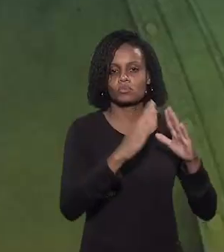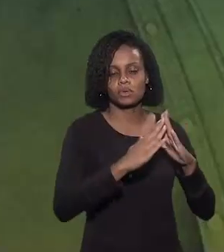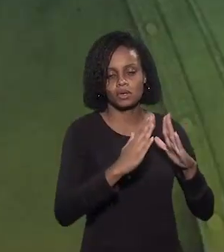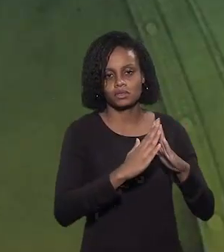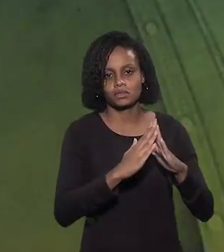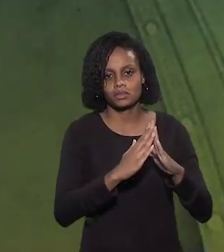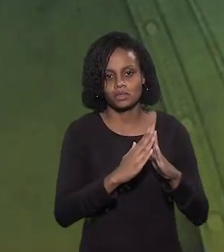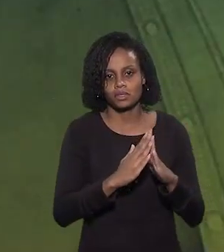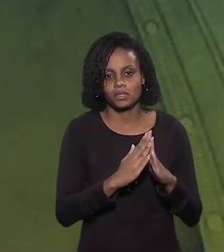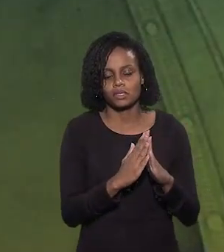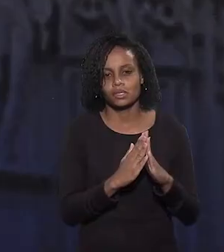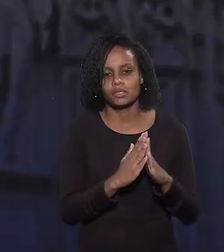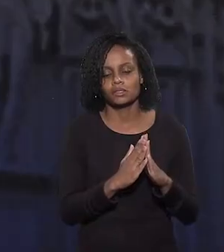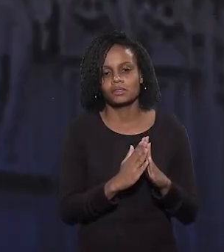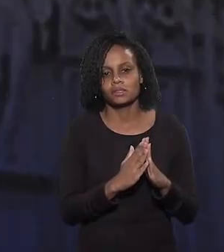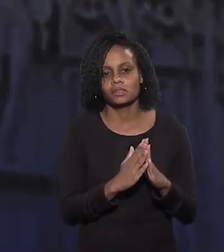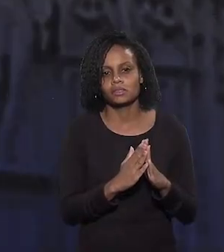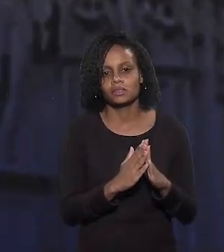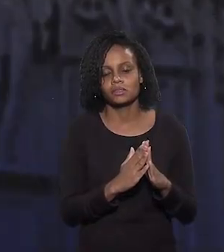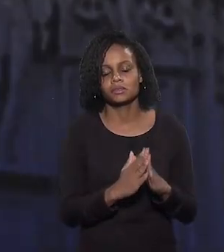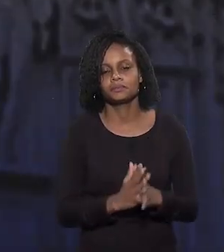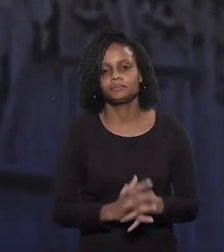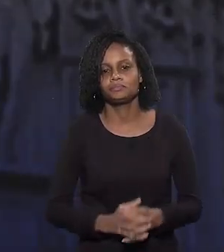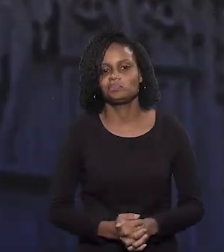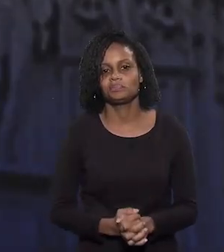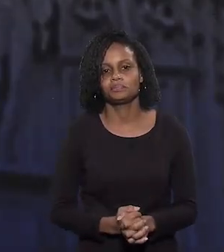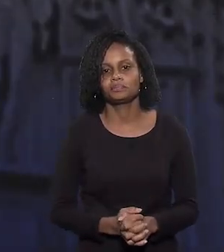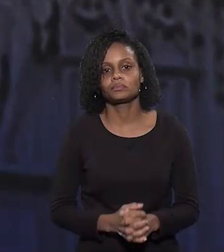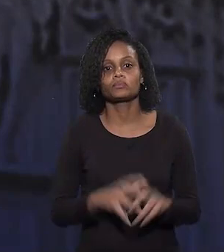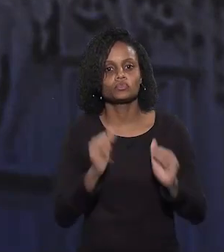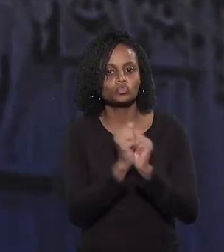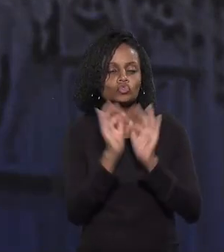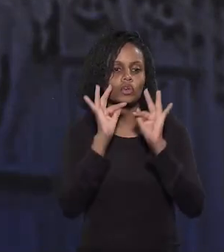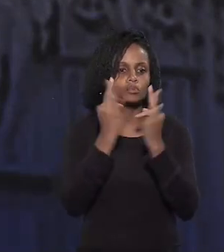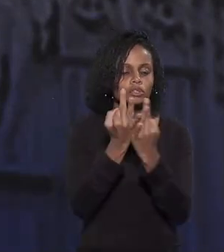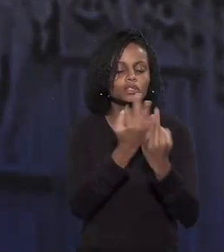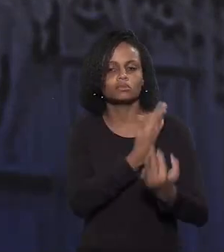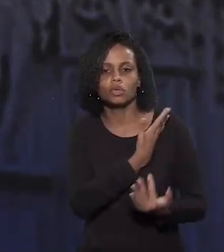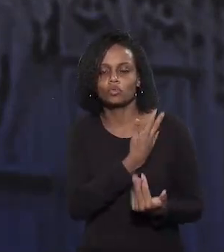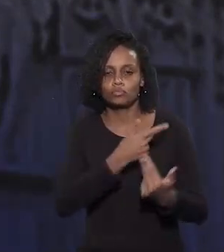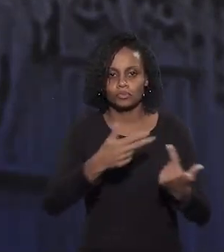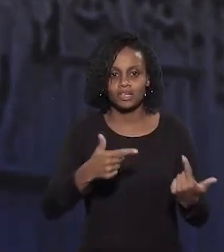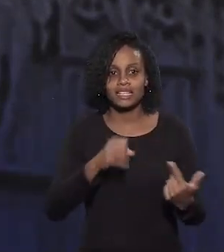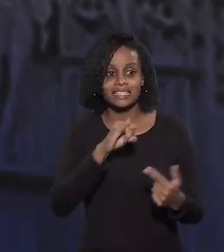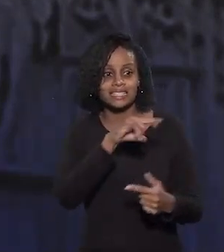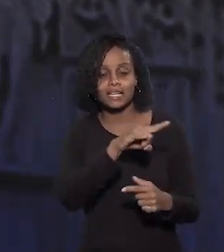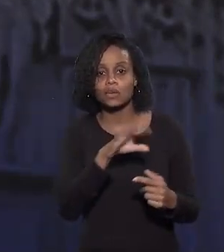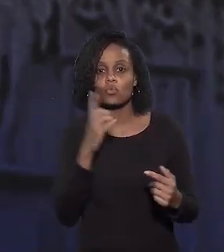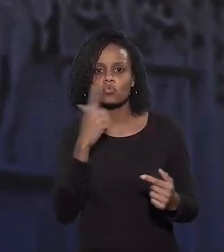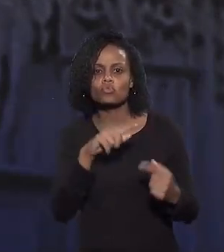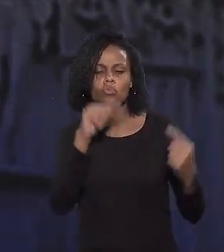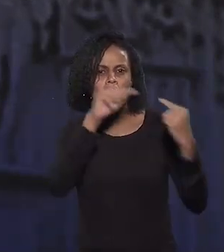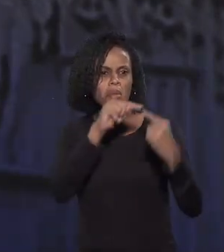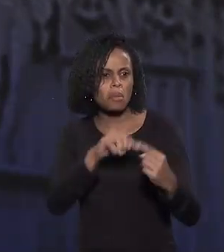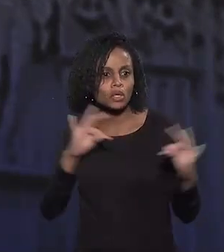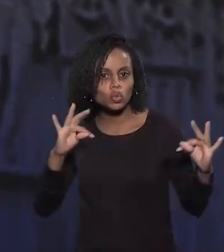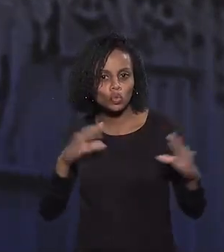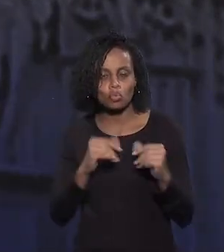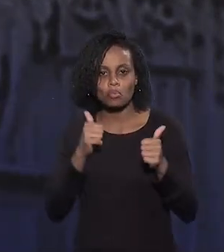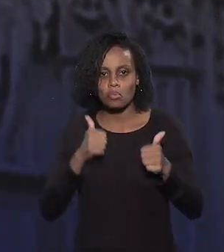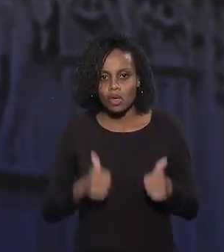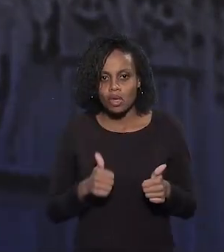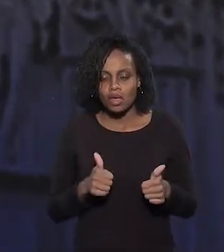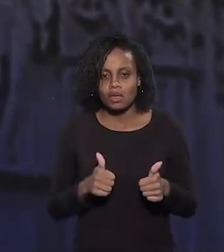para casa. Ele retorna para a casa, retorna para a comunidade. Se ele conseguiu atingir todos